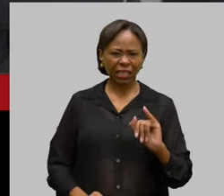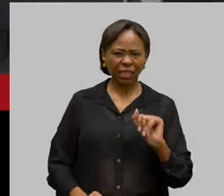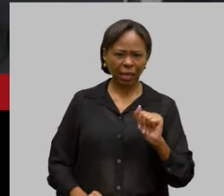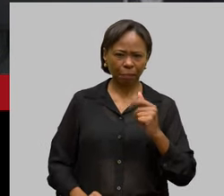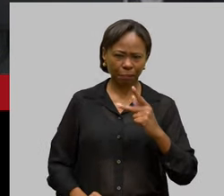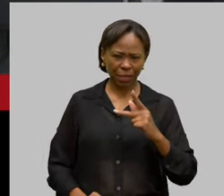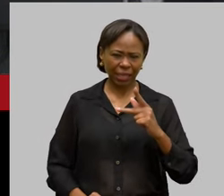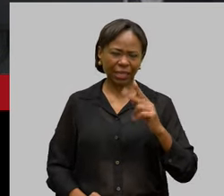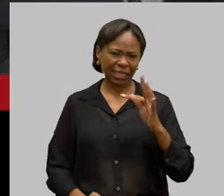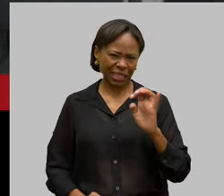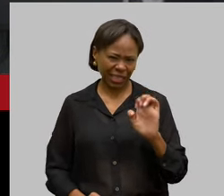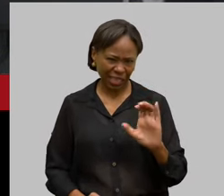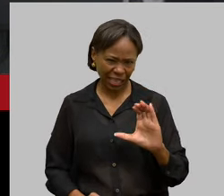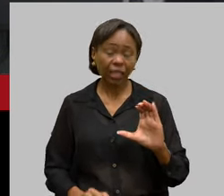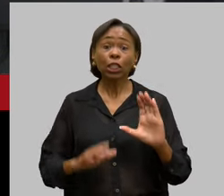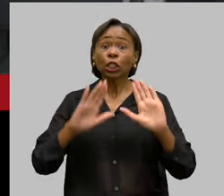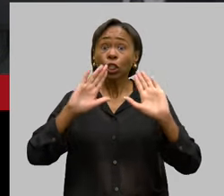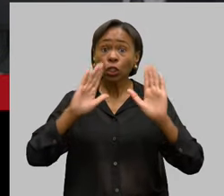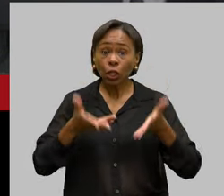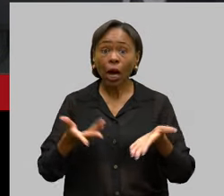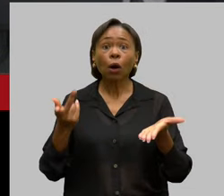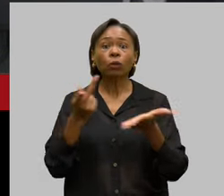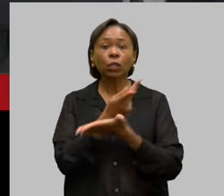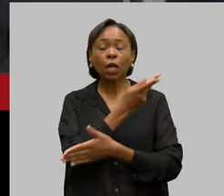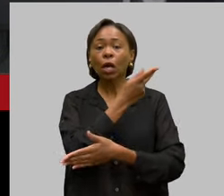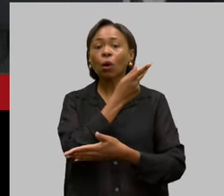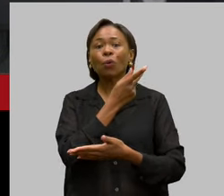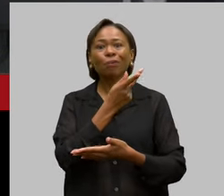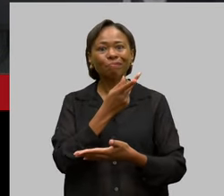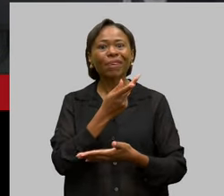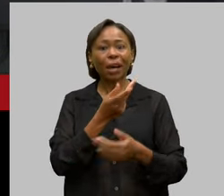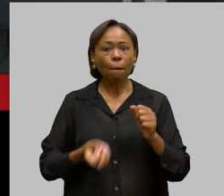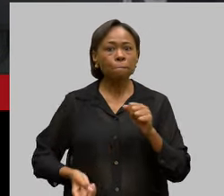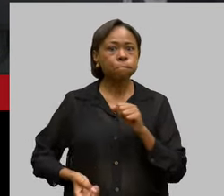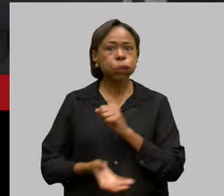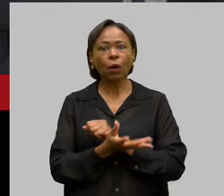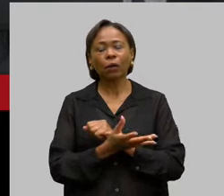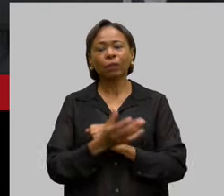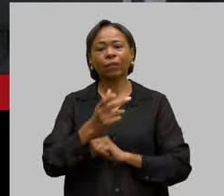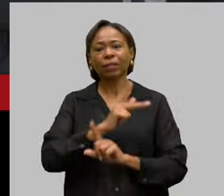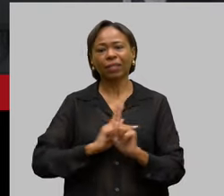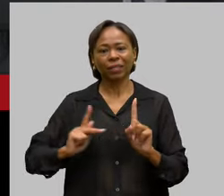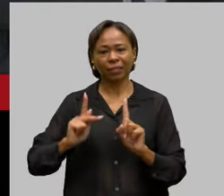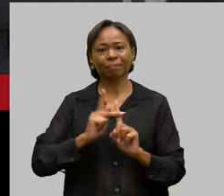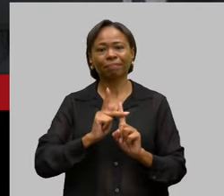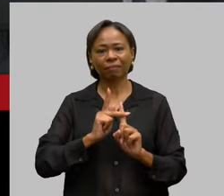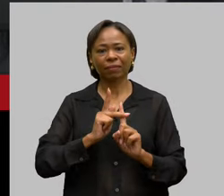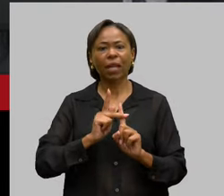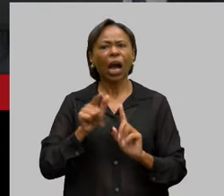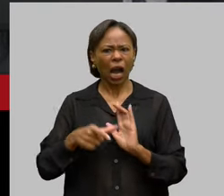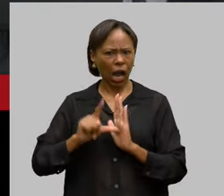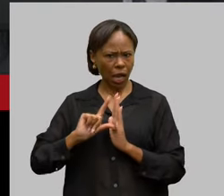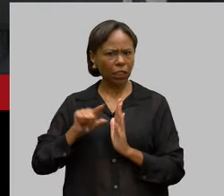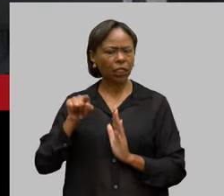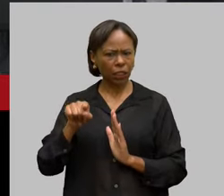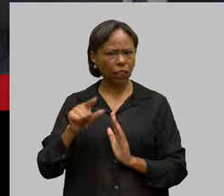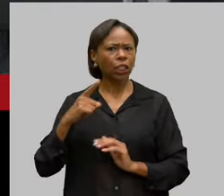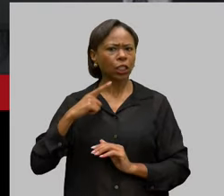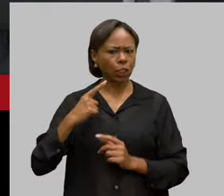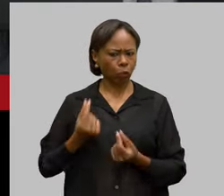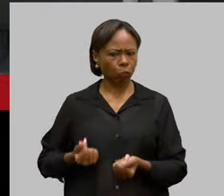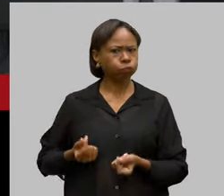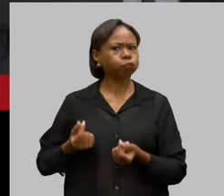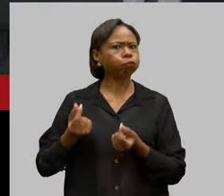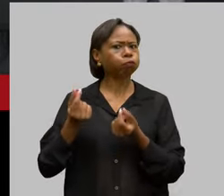na Previdência esses sistemas tinham muito recurso se vocês tiverem mais um pouco mais de idade como eu